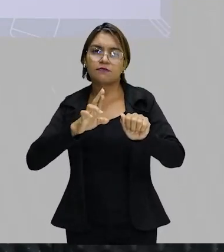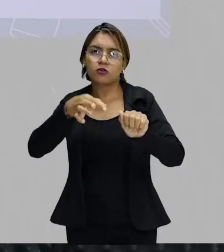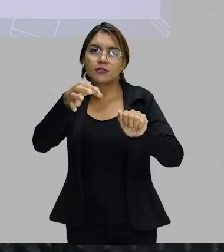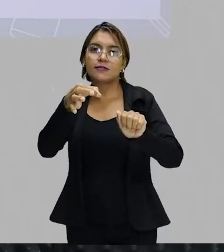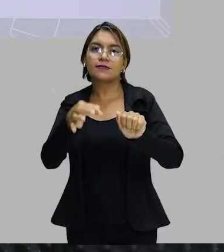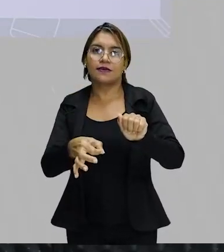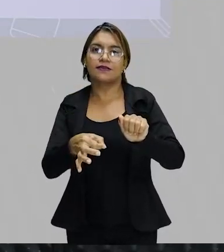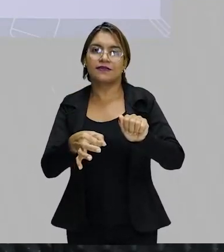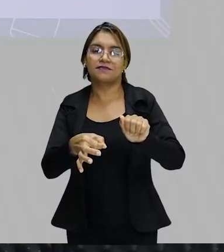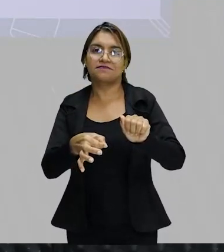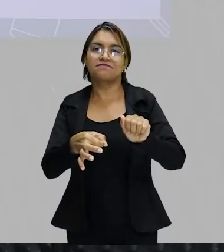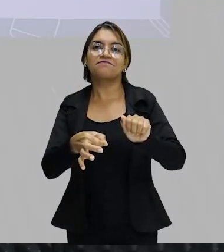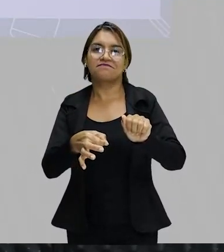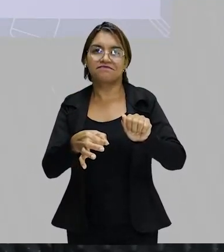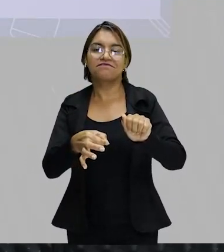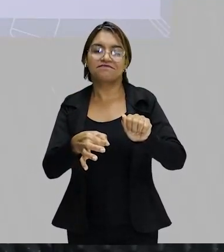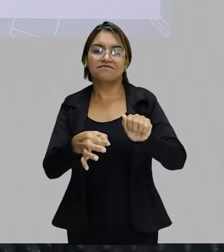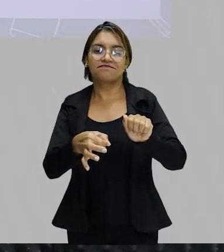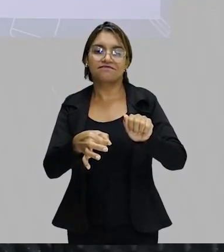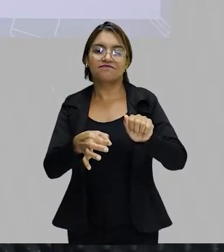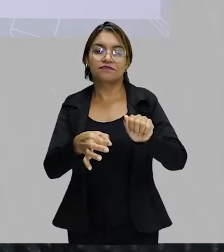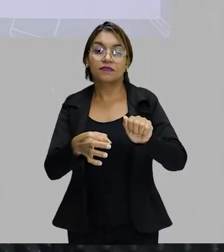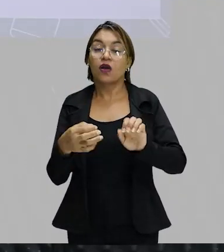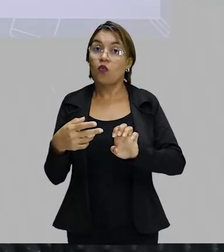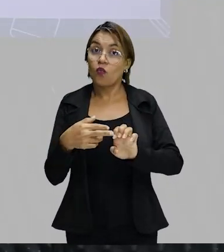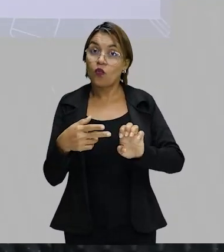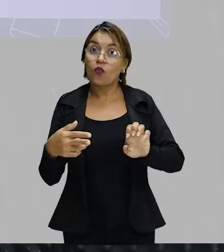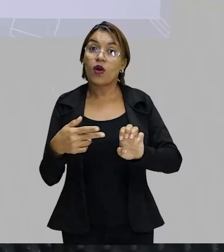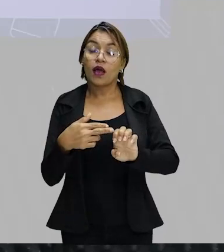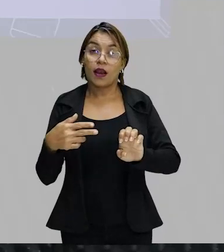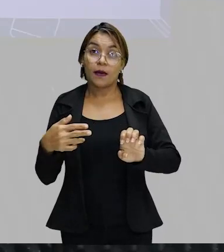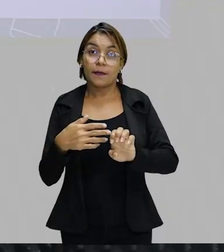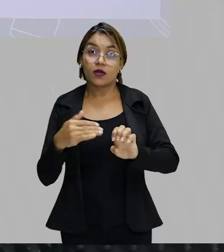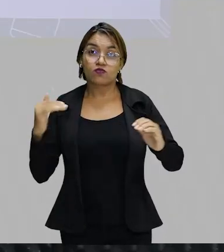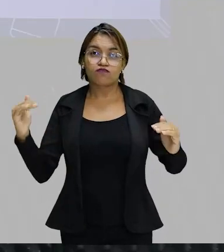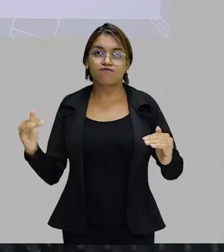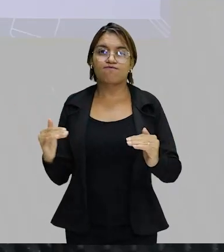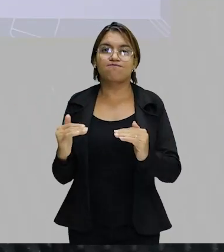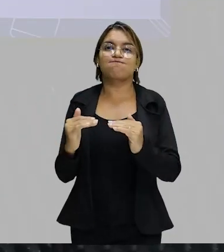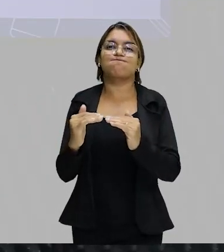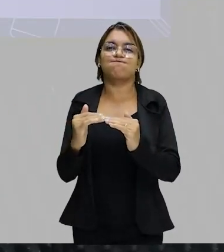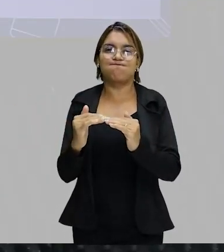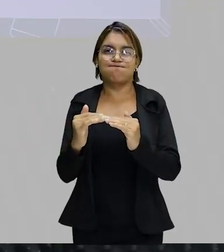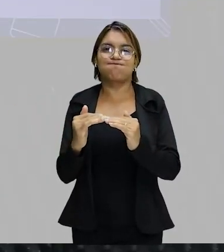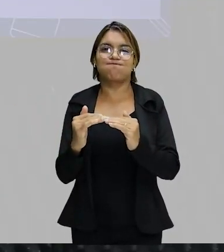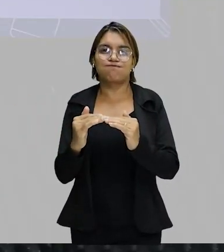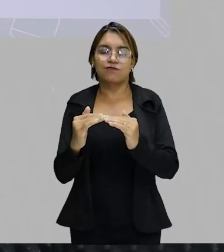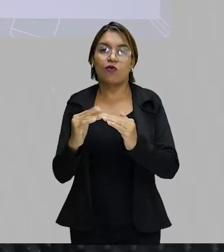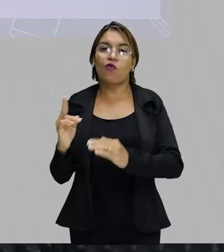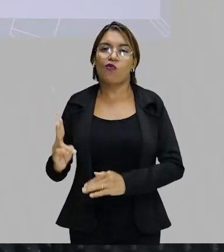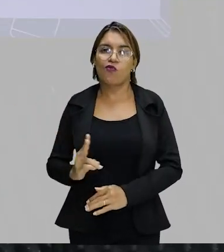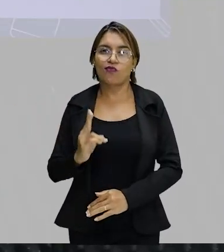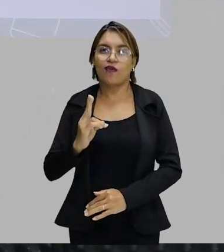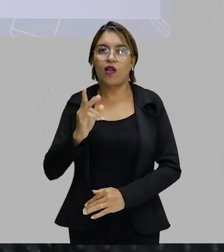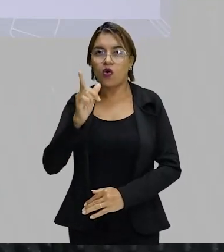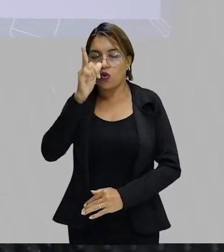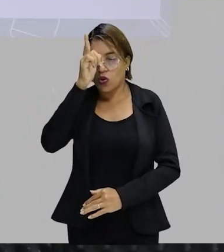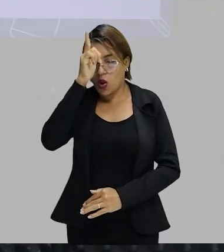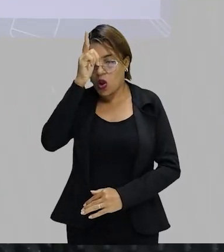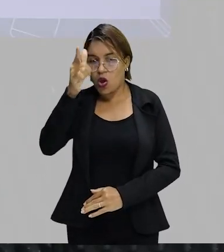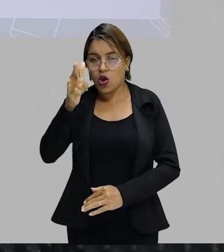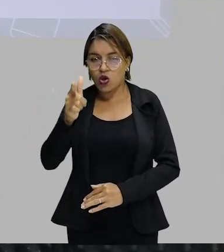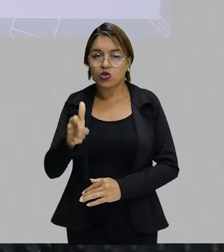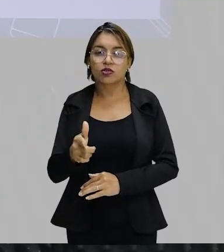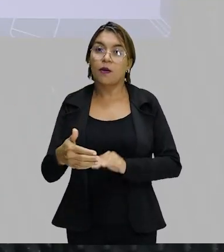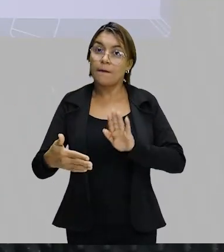aí a letra A como um elemento que está em acordo com os valores lógicos dos enunciados,